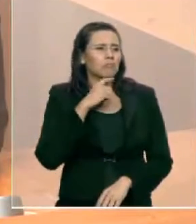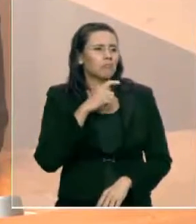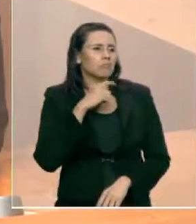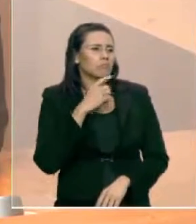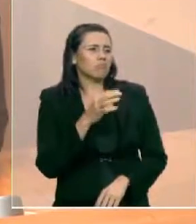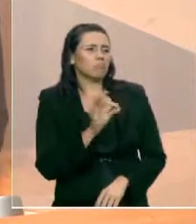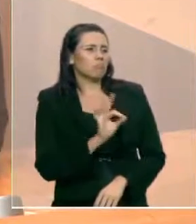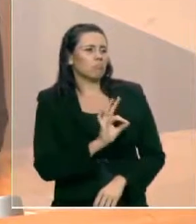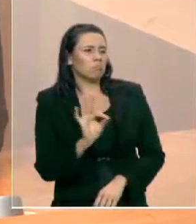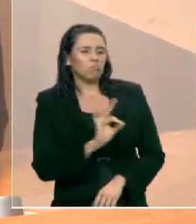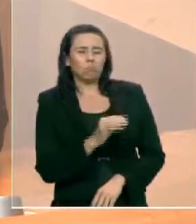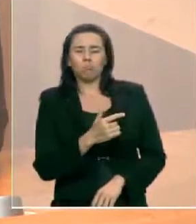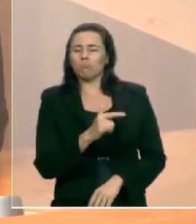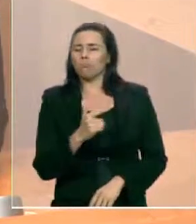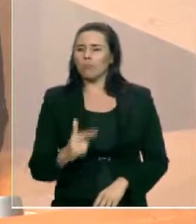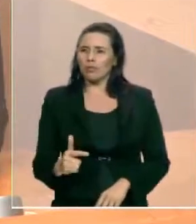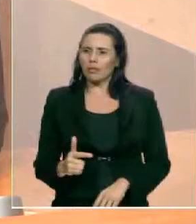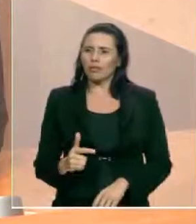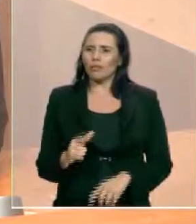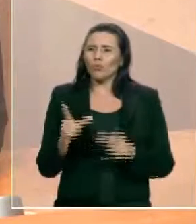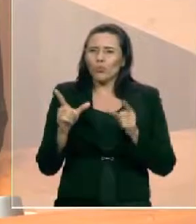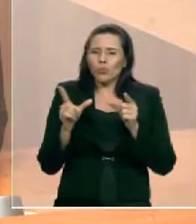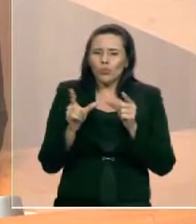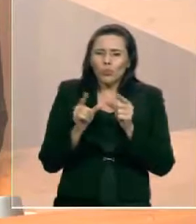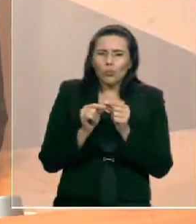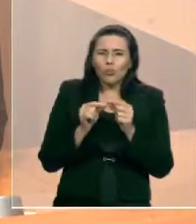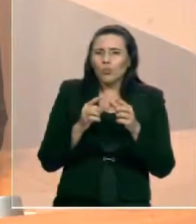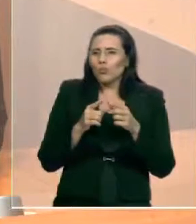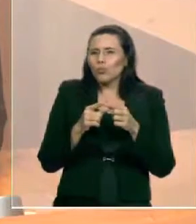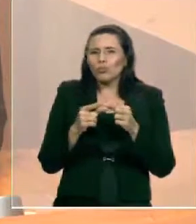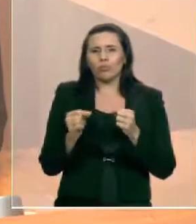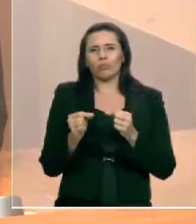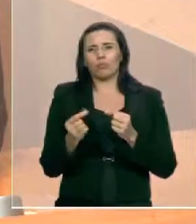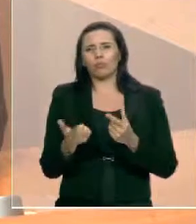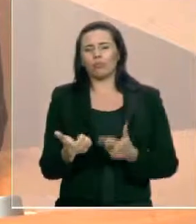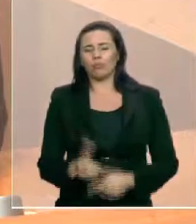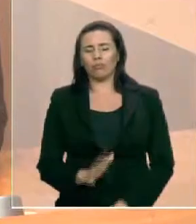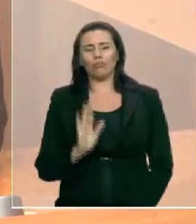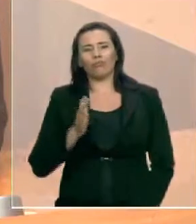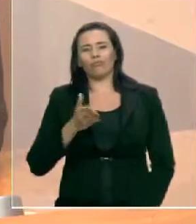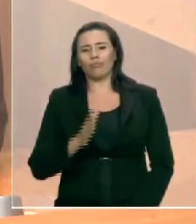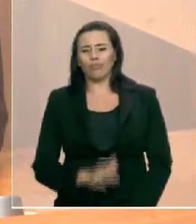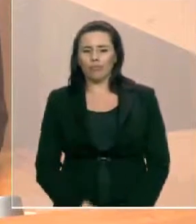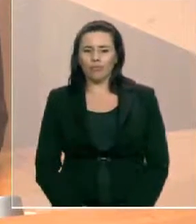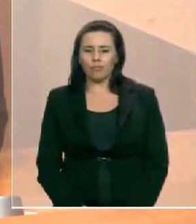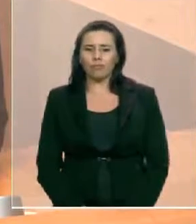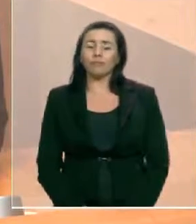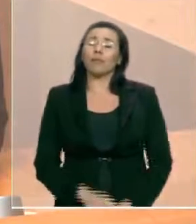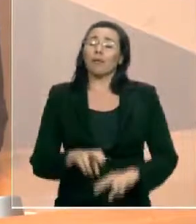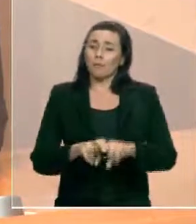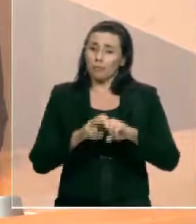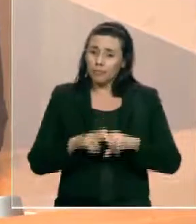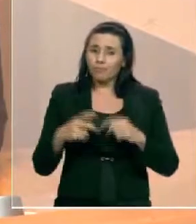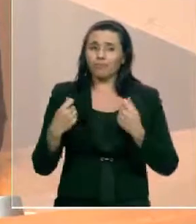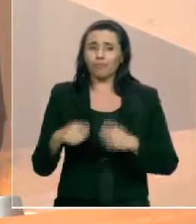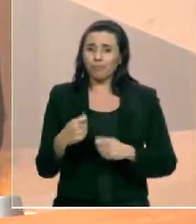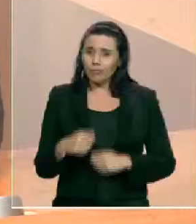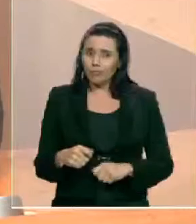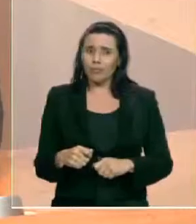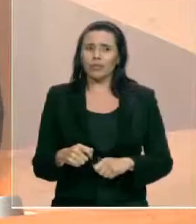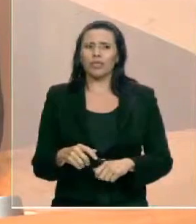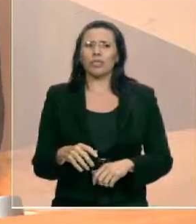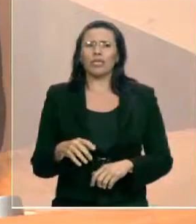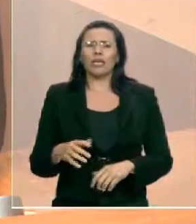acabados. Falar em ribeirão, a depreciação é muito grande.